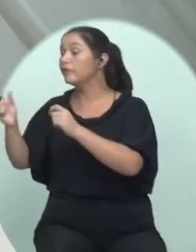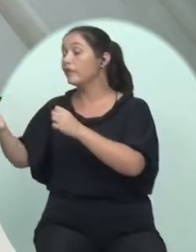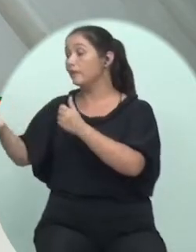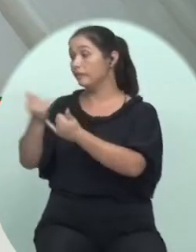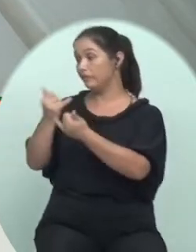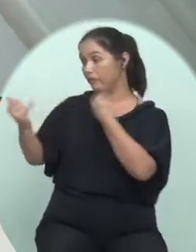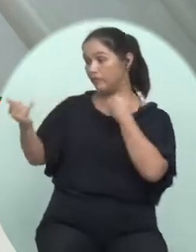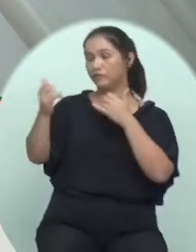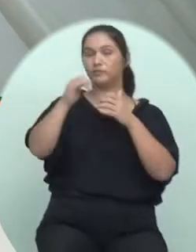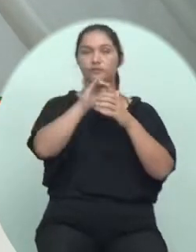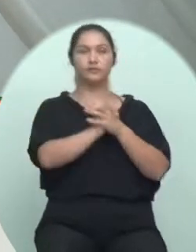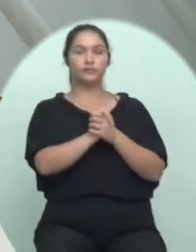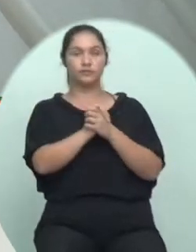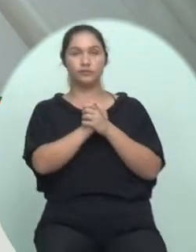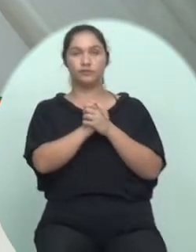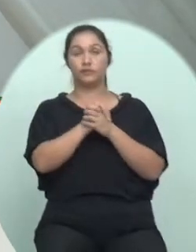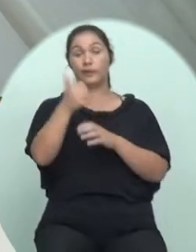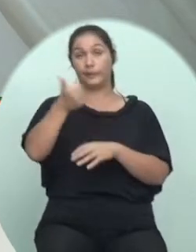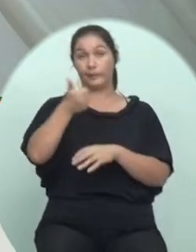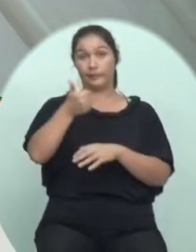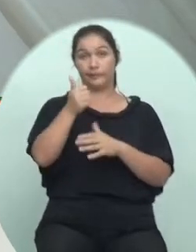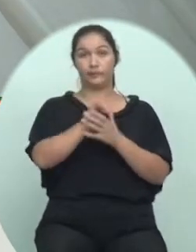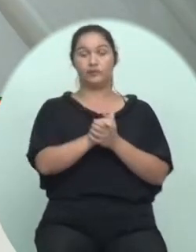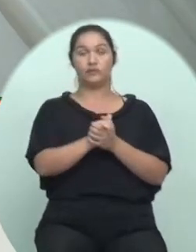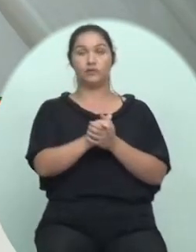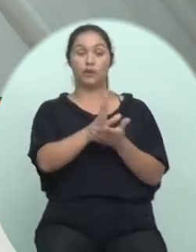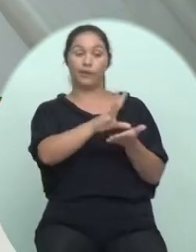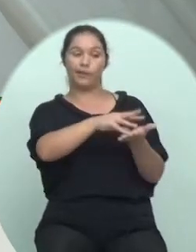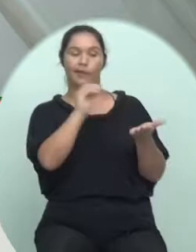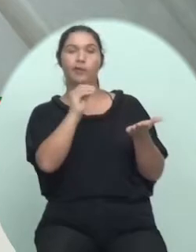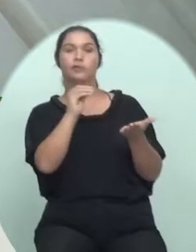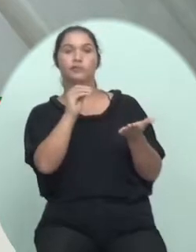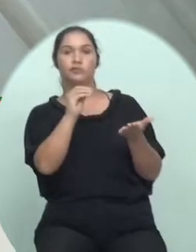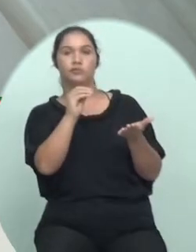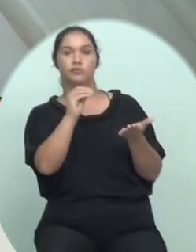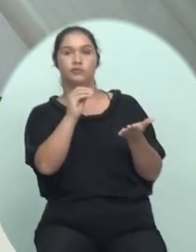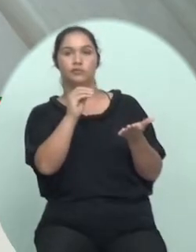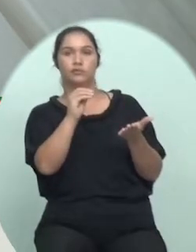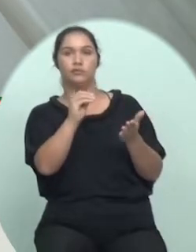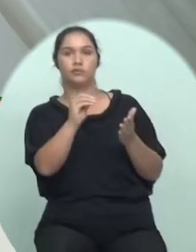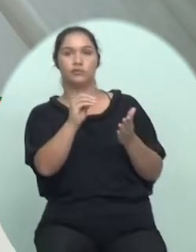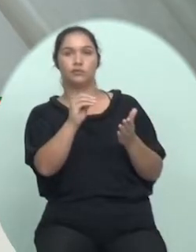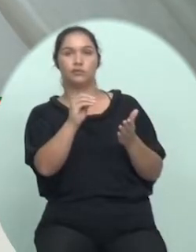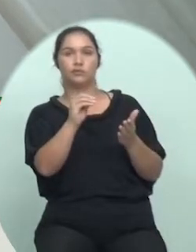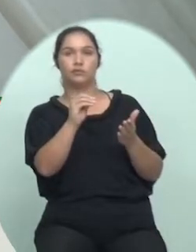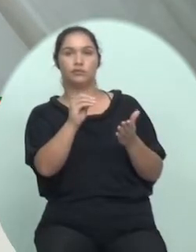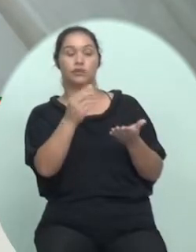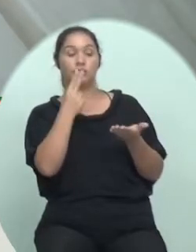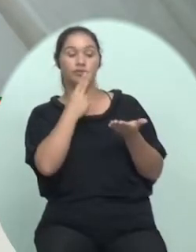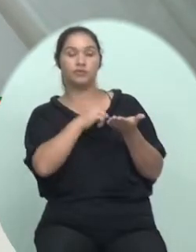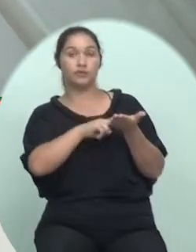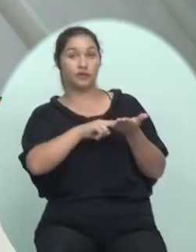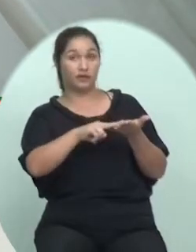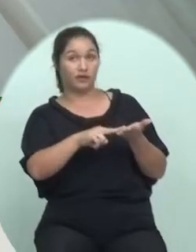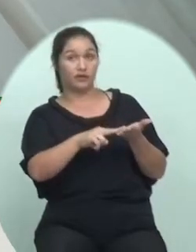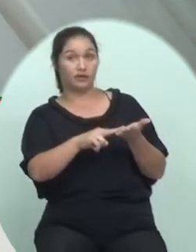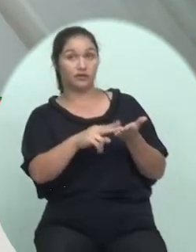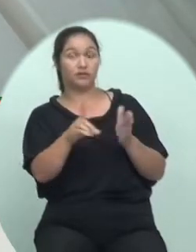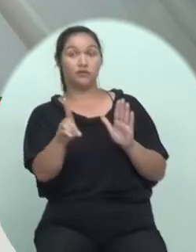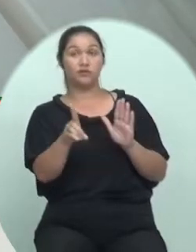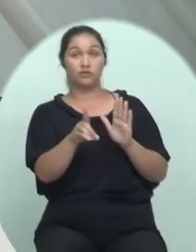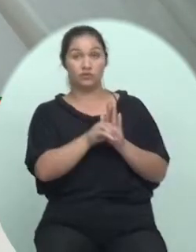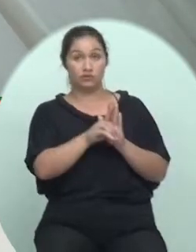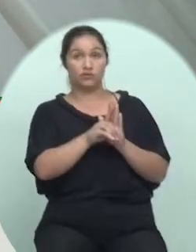Legislativa as seguintes informações. Primeiro, requer cópia da Carta de Orientação de Direitos e Obrigações fornecidas pela